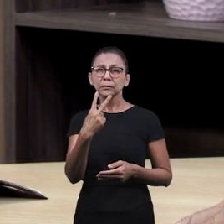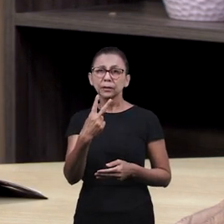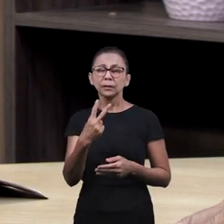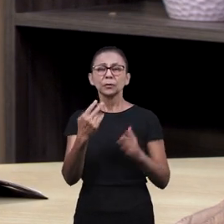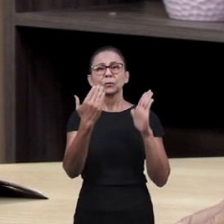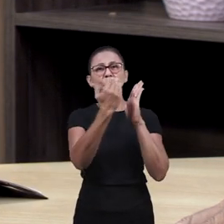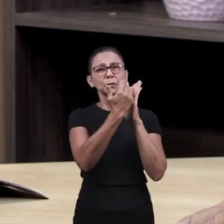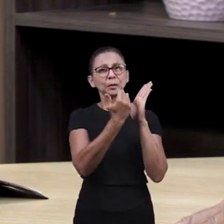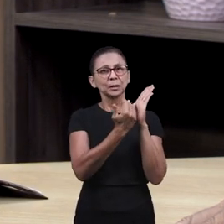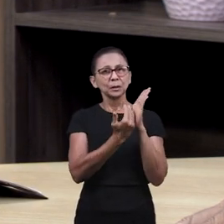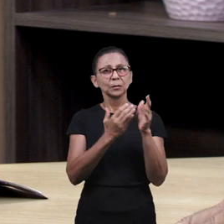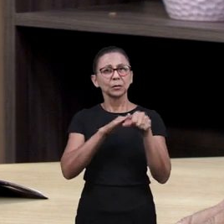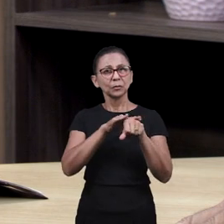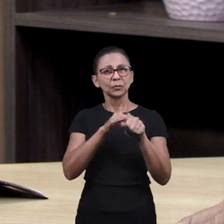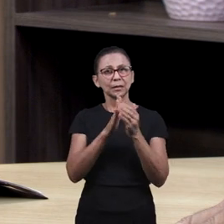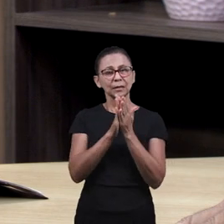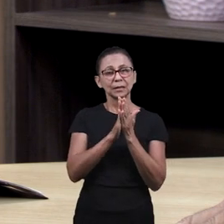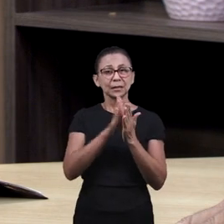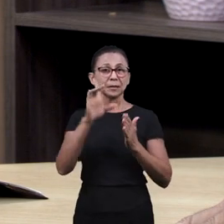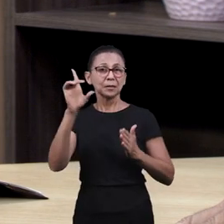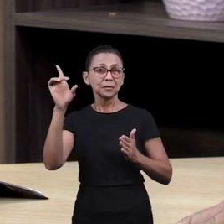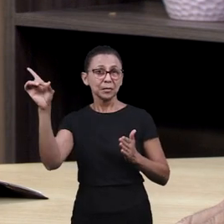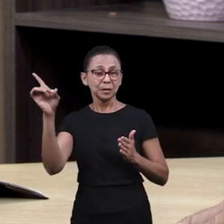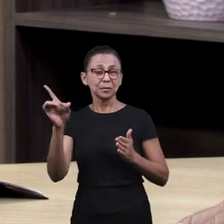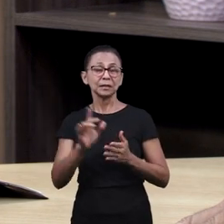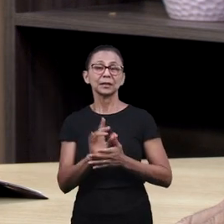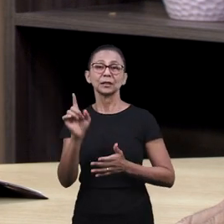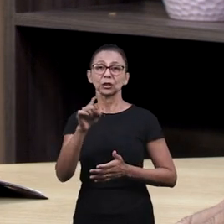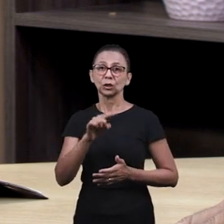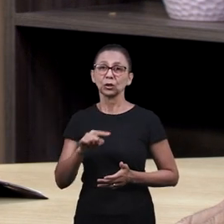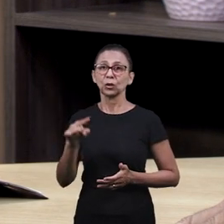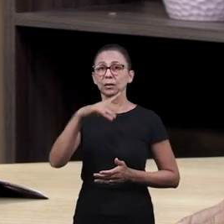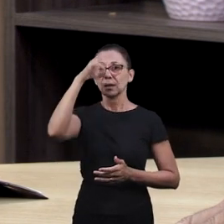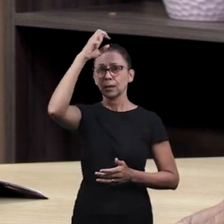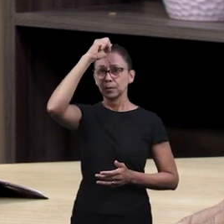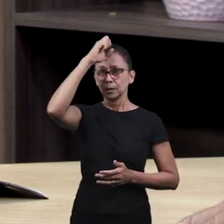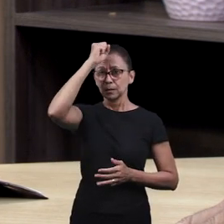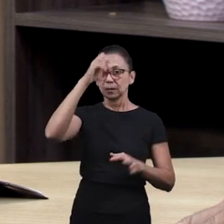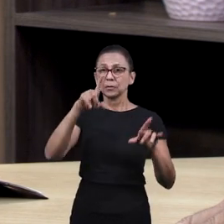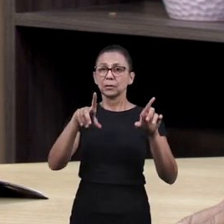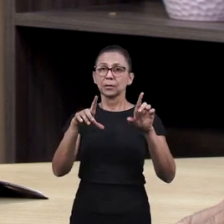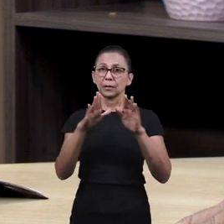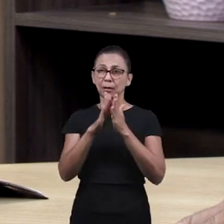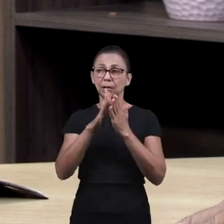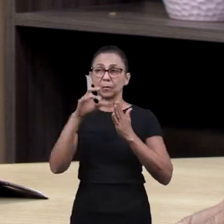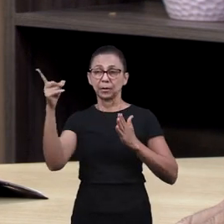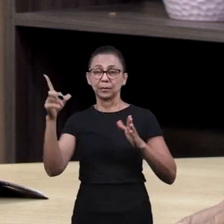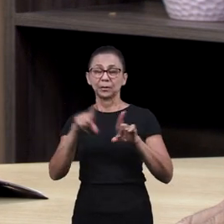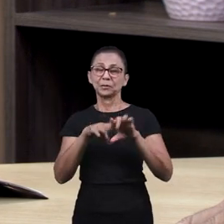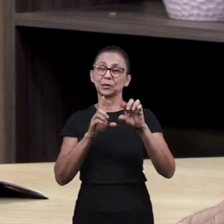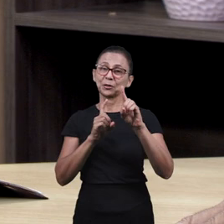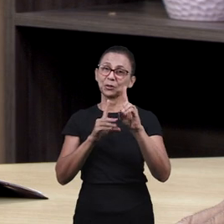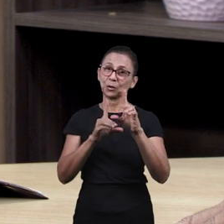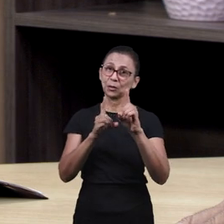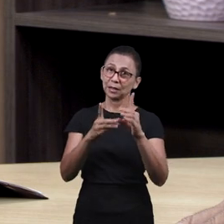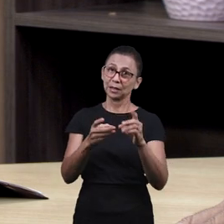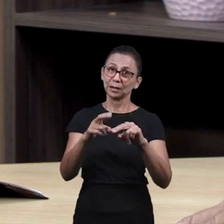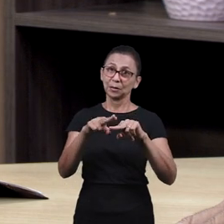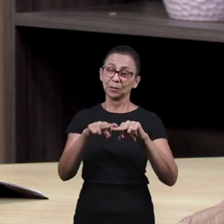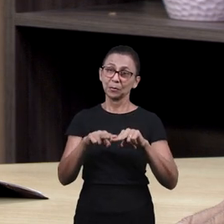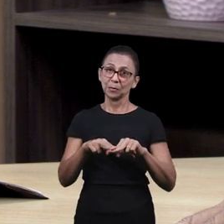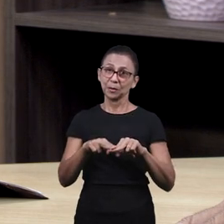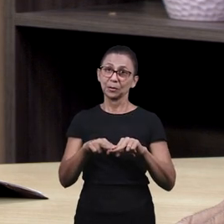vivido e o quanto temos aprendido, porque todos aprendemos da palavra do Senhor e da doutrina através do programa